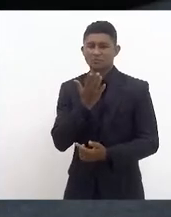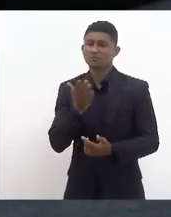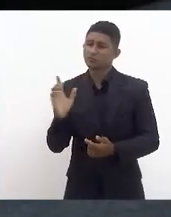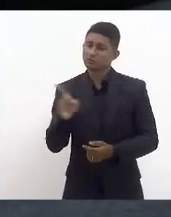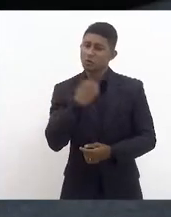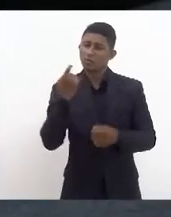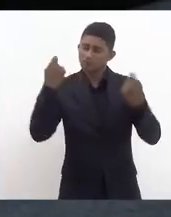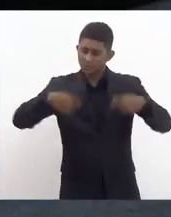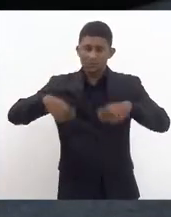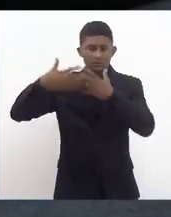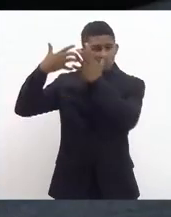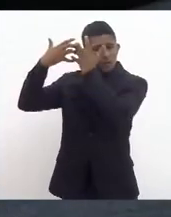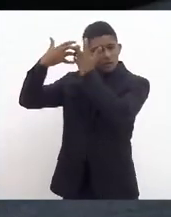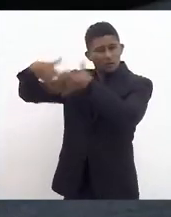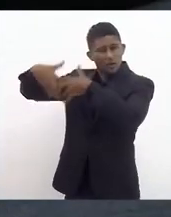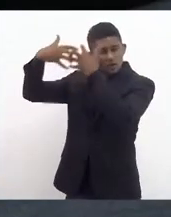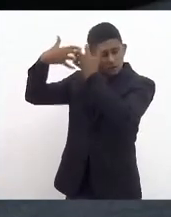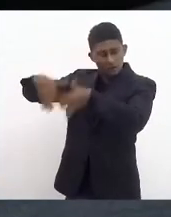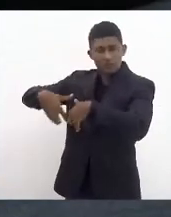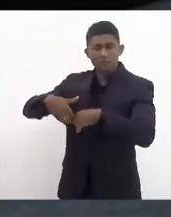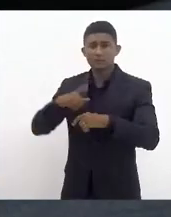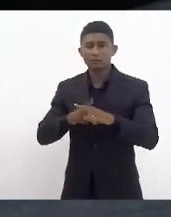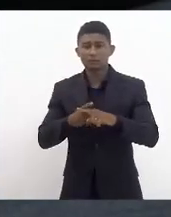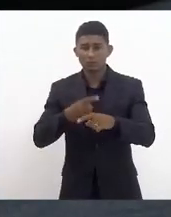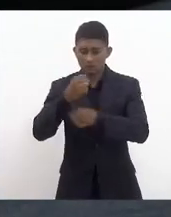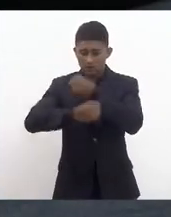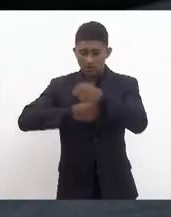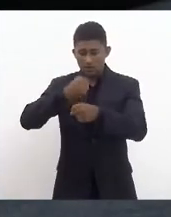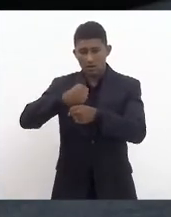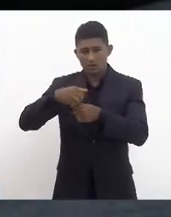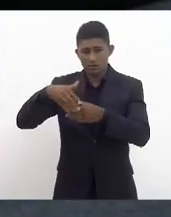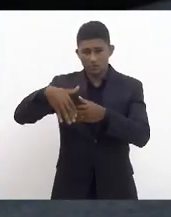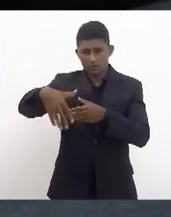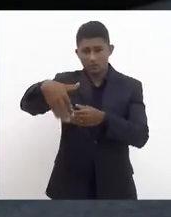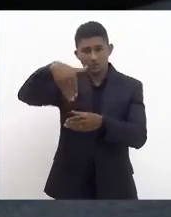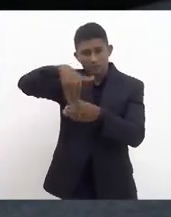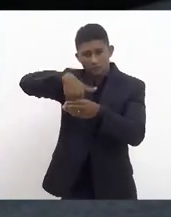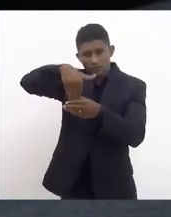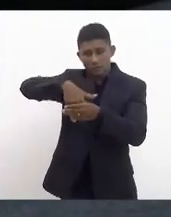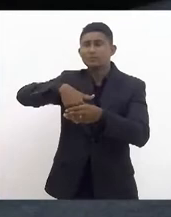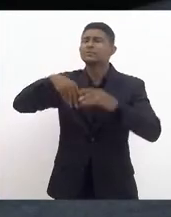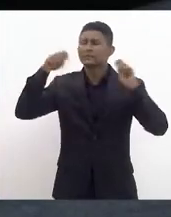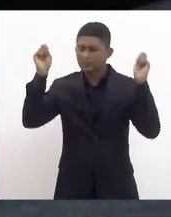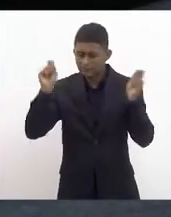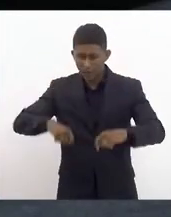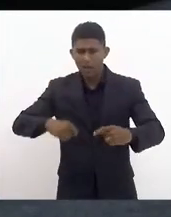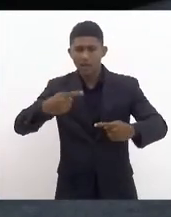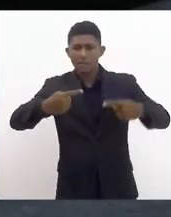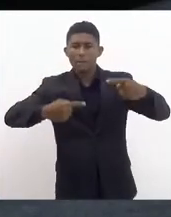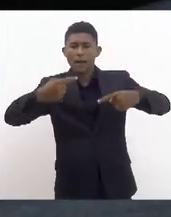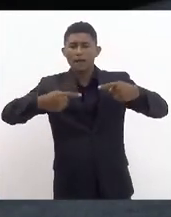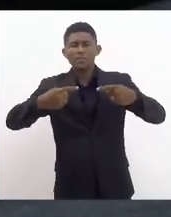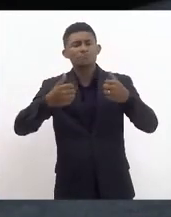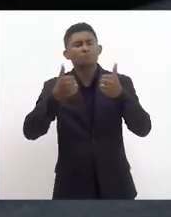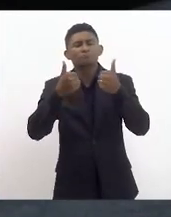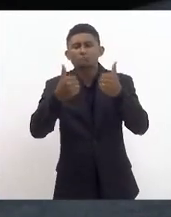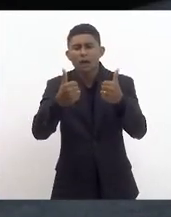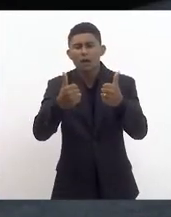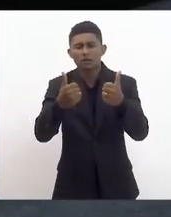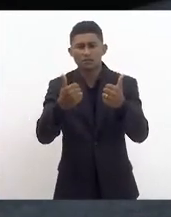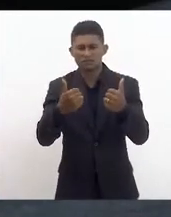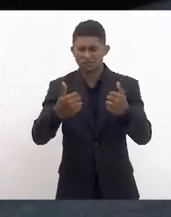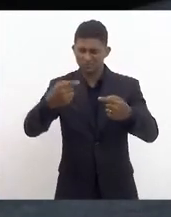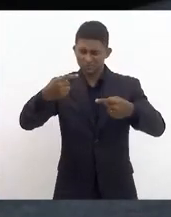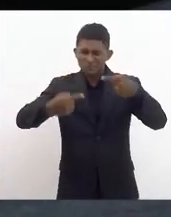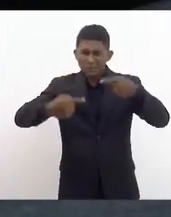dos deputados, que mesmo em ano eleitoral, eles podem fazer o debate político com P maiúsculo. Não precisam ficar rebaixando o